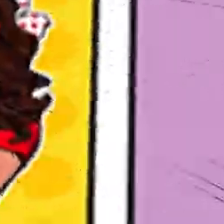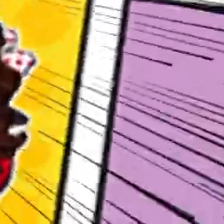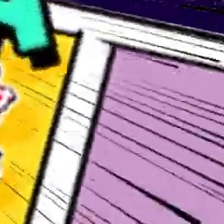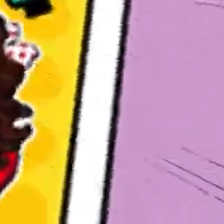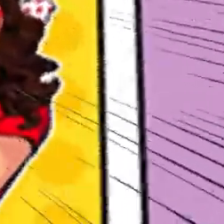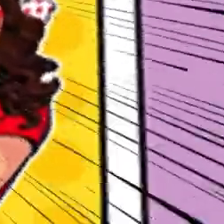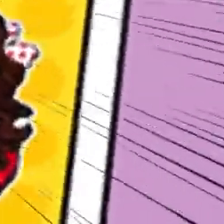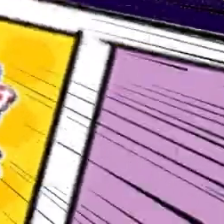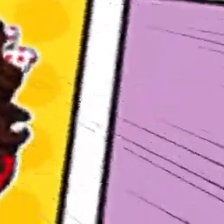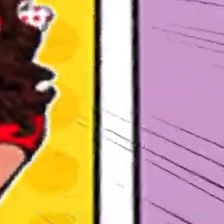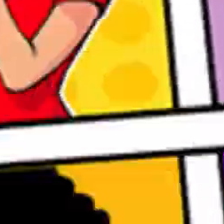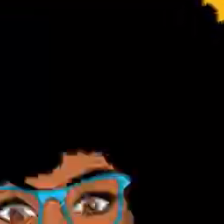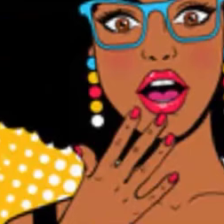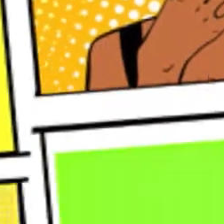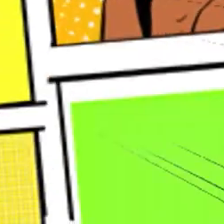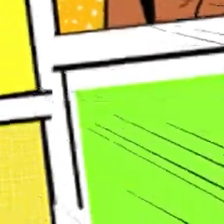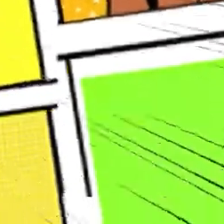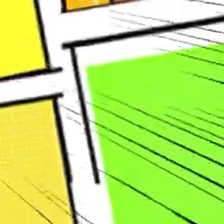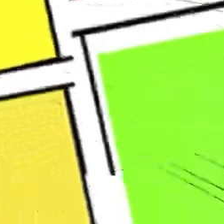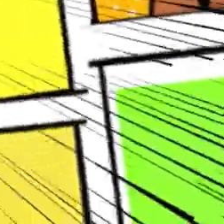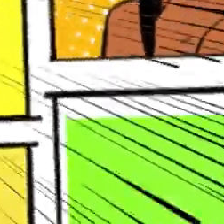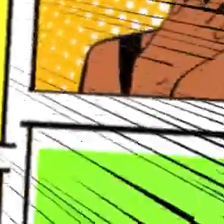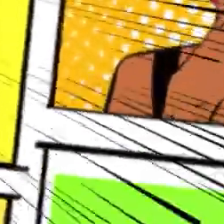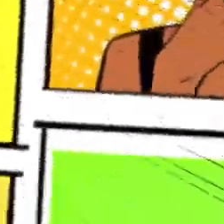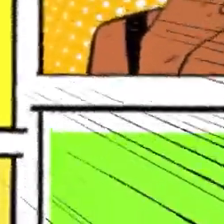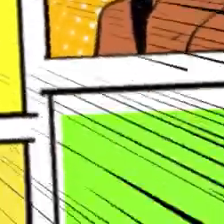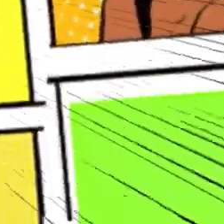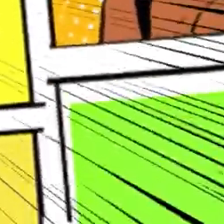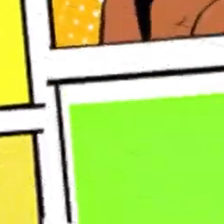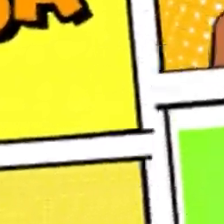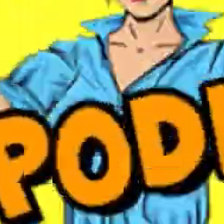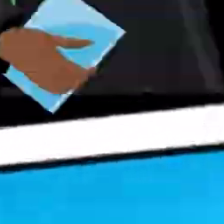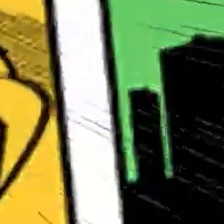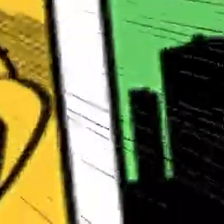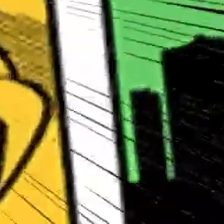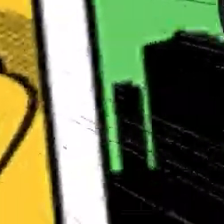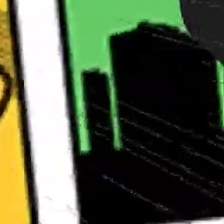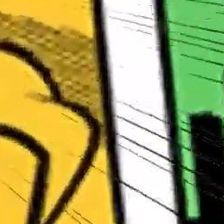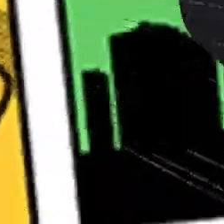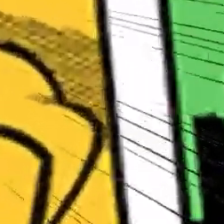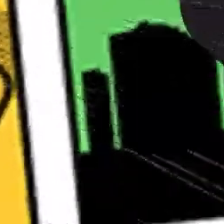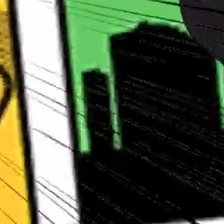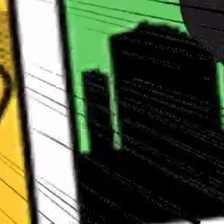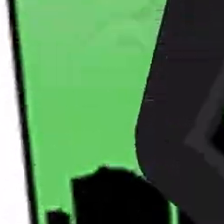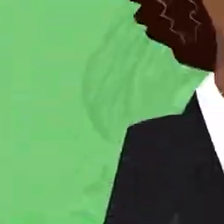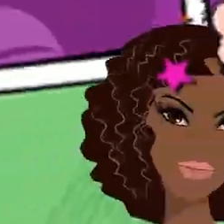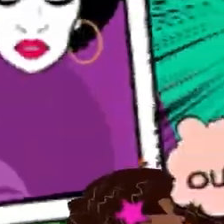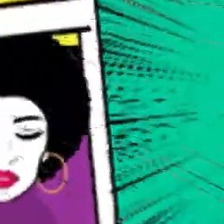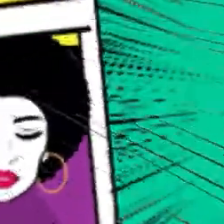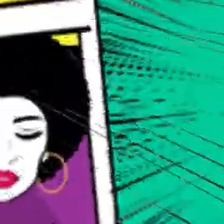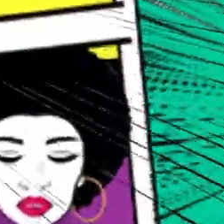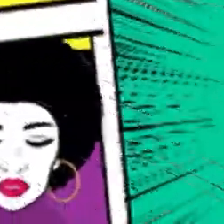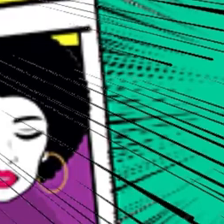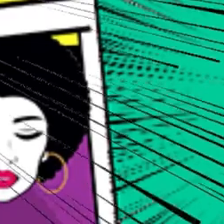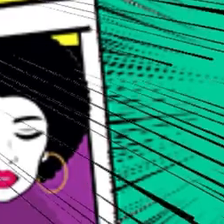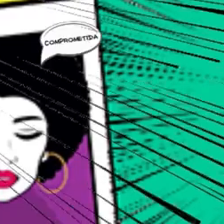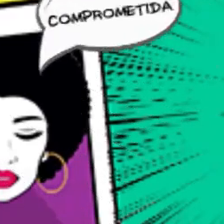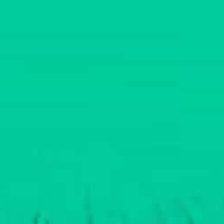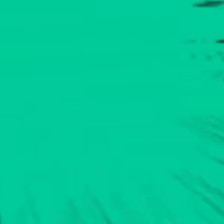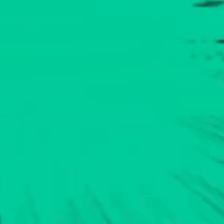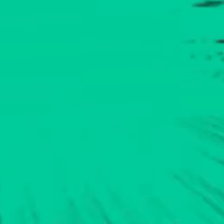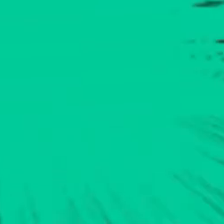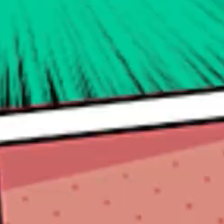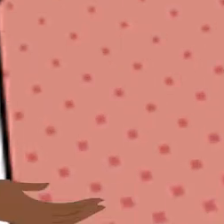Nós estamos ligadas, queremos ser respeitadas. Juntas somos mais fortes, juntas somos melhores. Ouçam a nossa voz, é bom saber que não